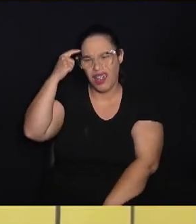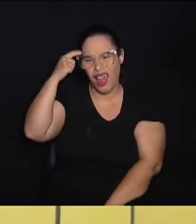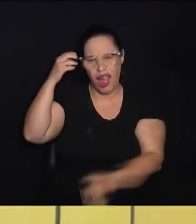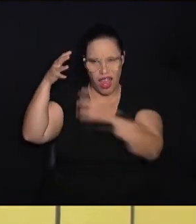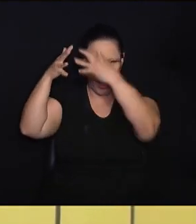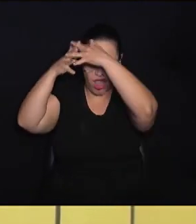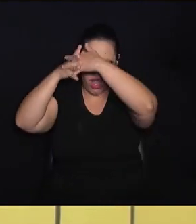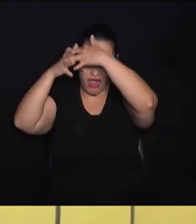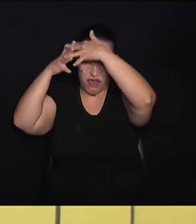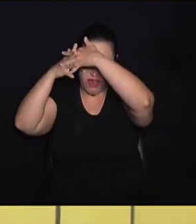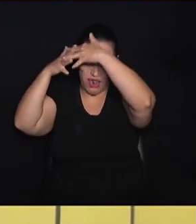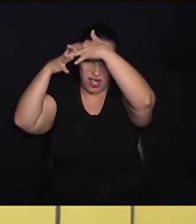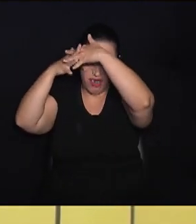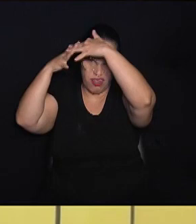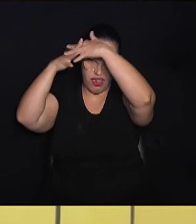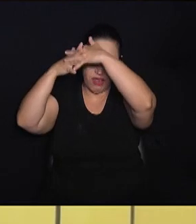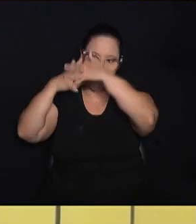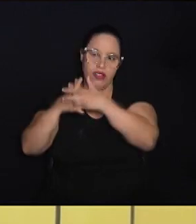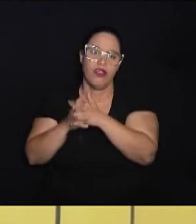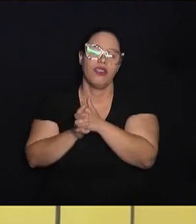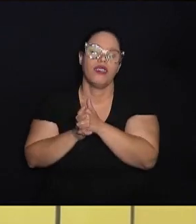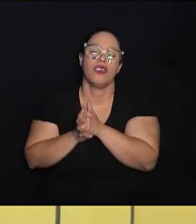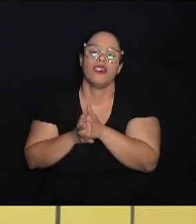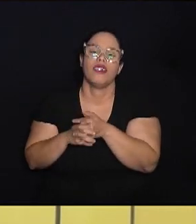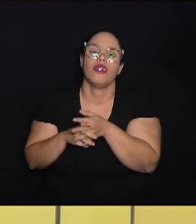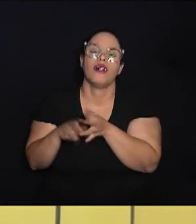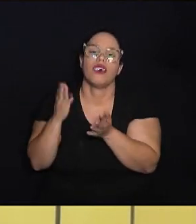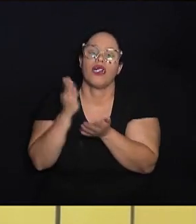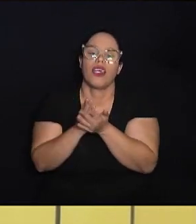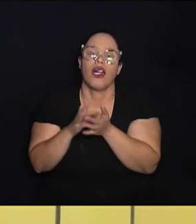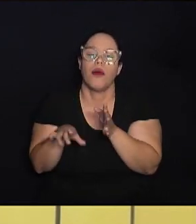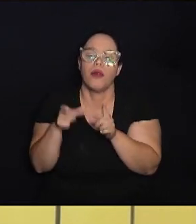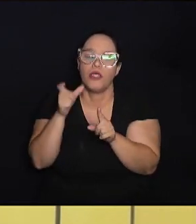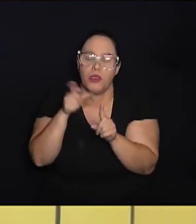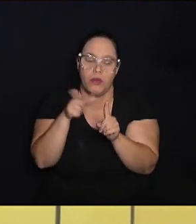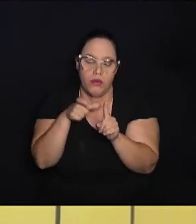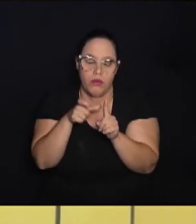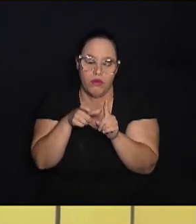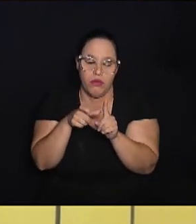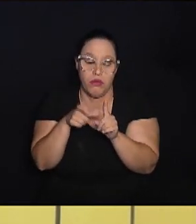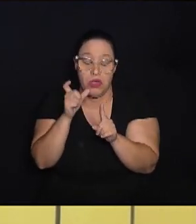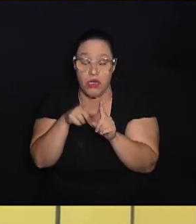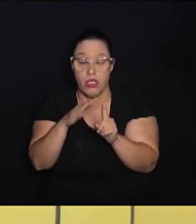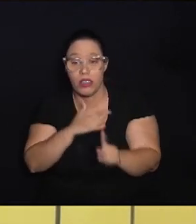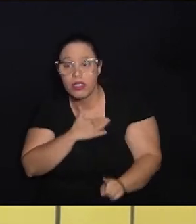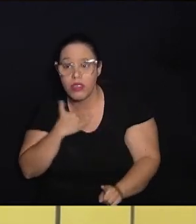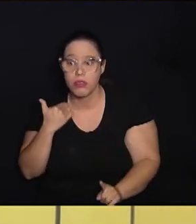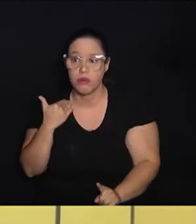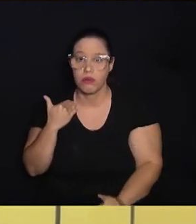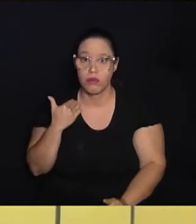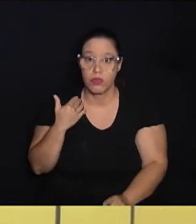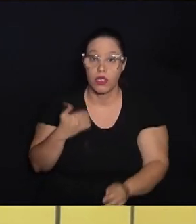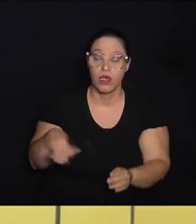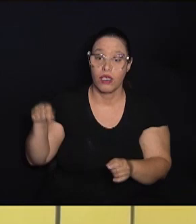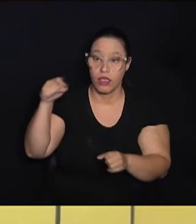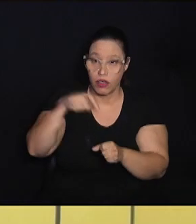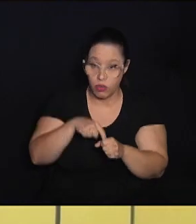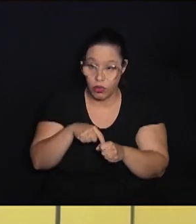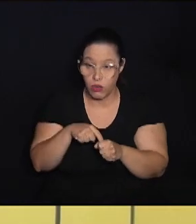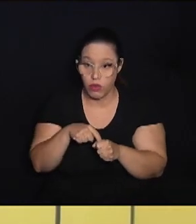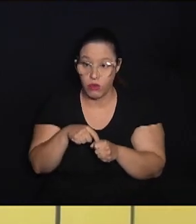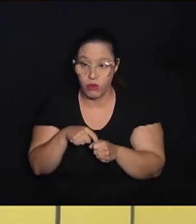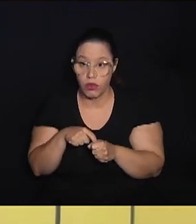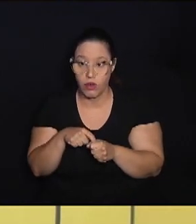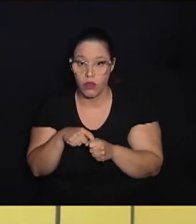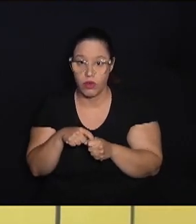uma das coisas que inclusive causa a quebra do personagem né os personagens que morrem geralmente eles morrem e até voltam Mas eles morrem